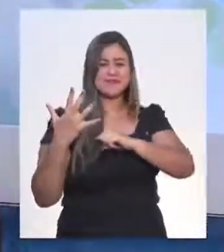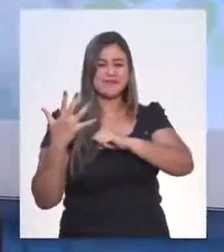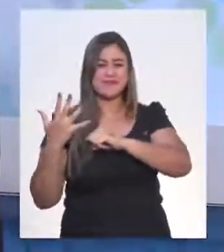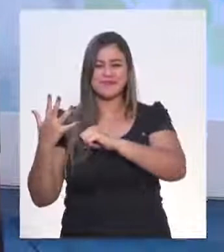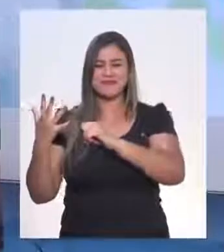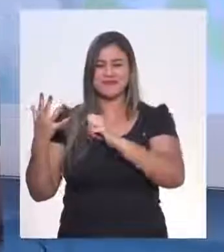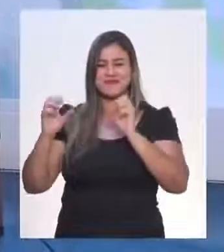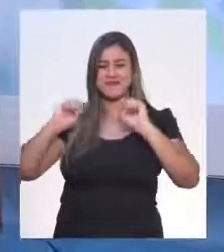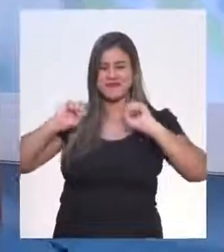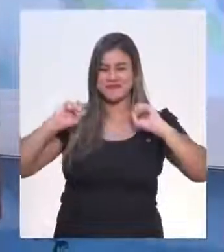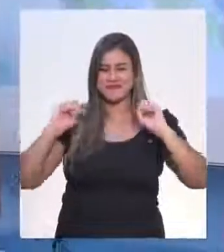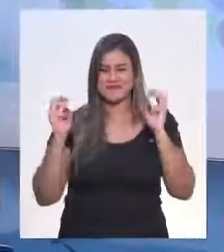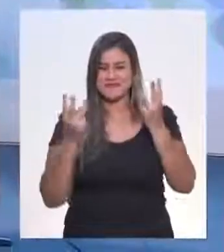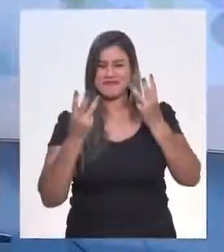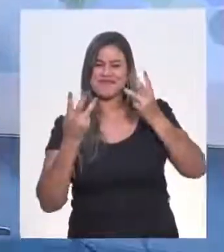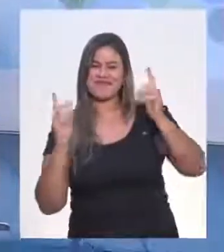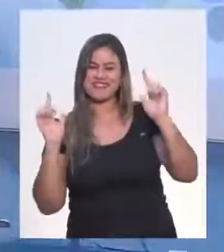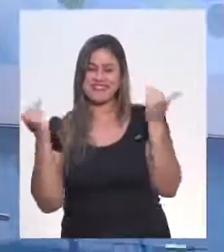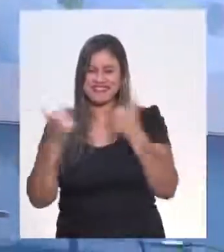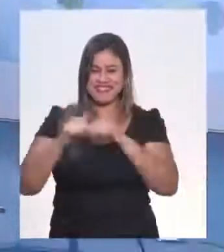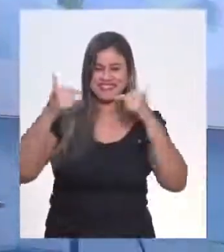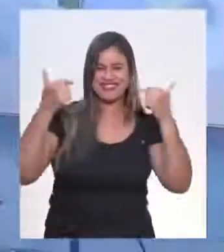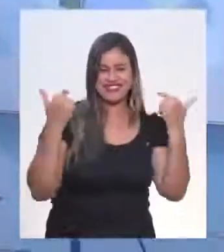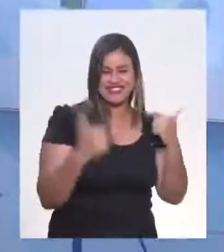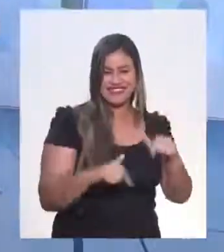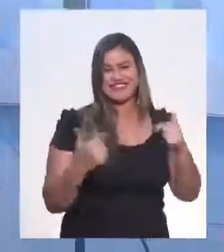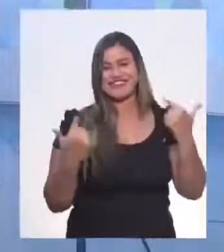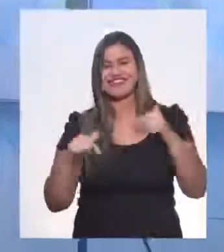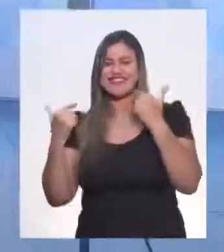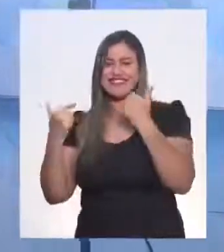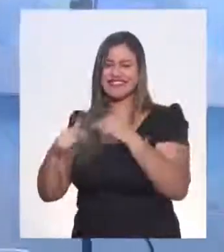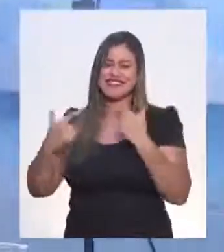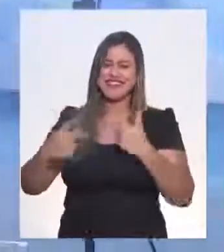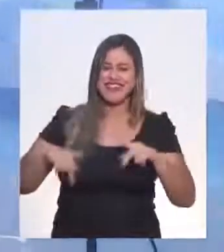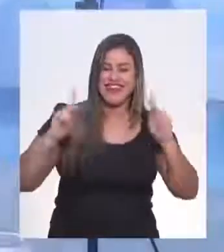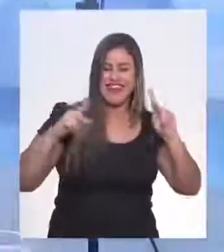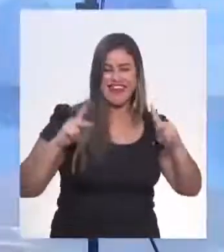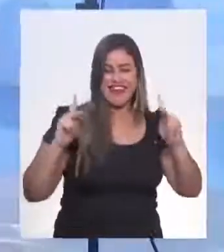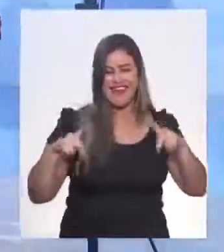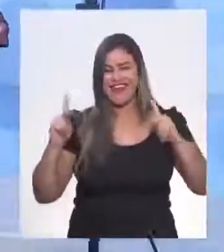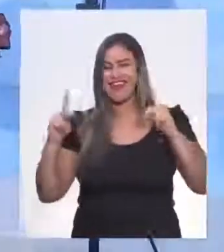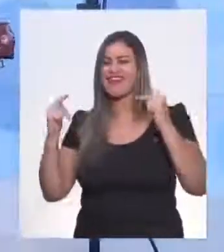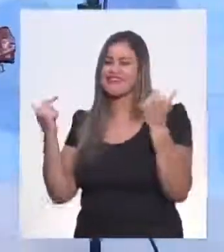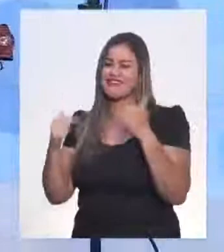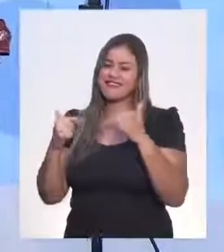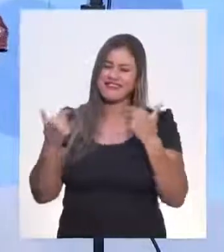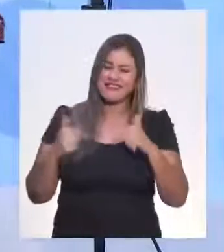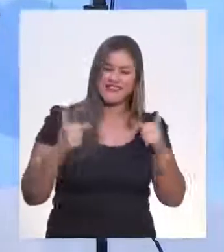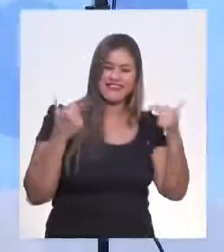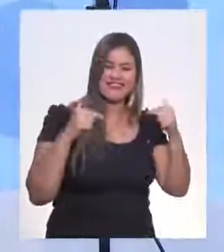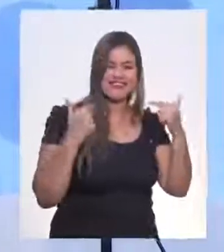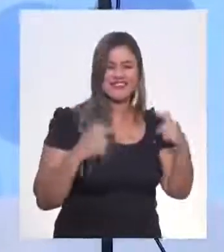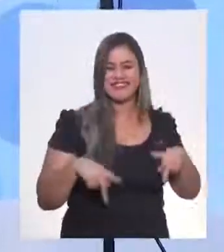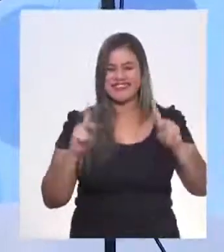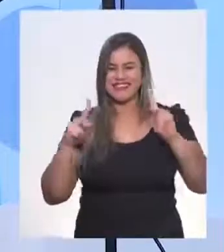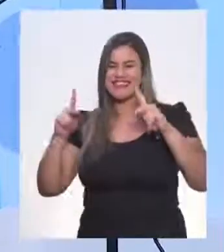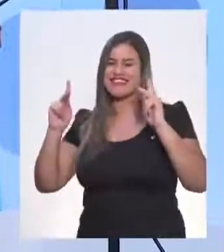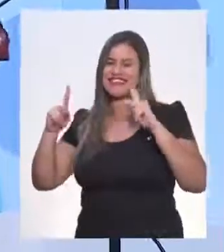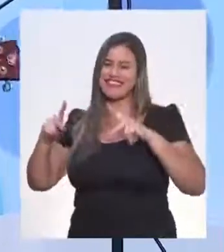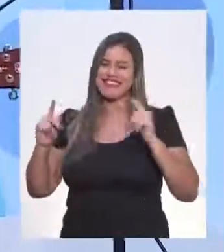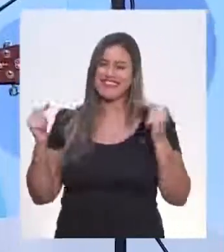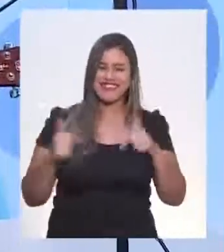show rindo muito kkk rindo muito kkk